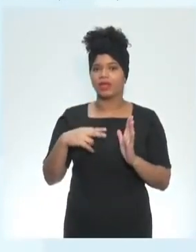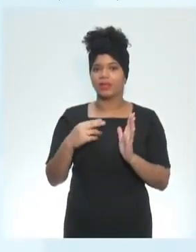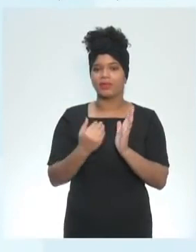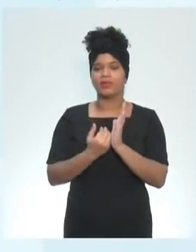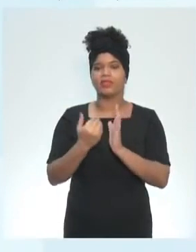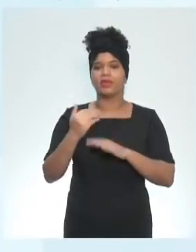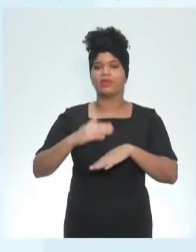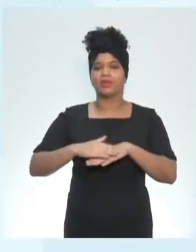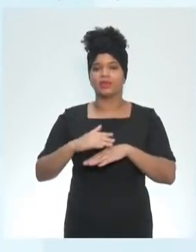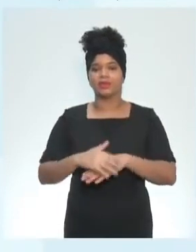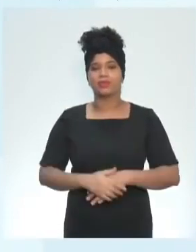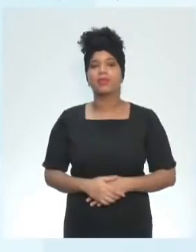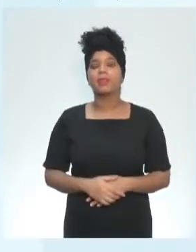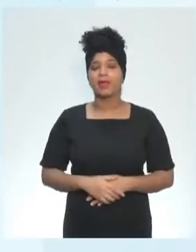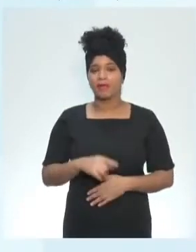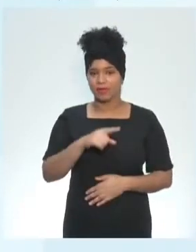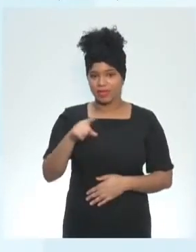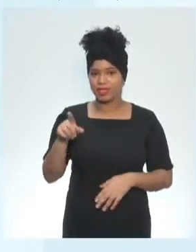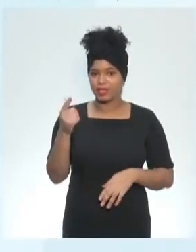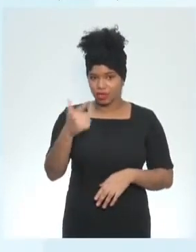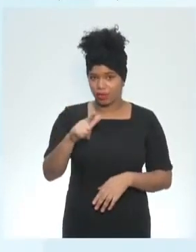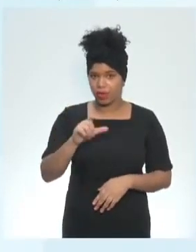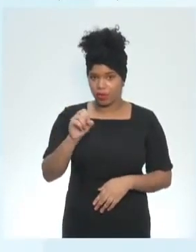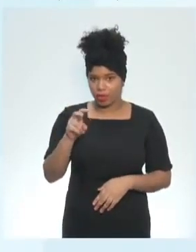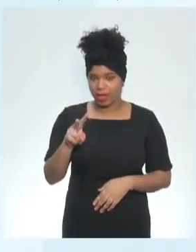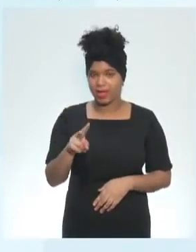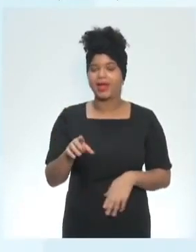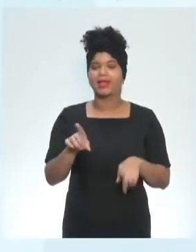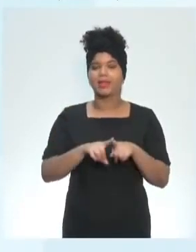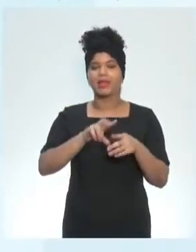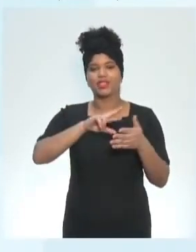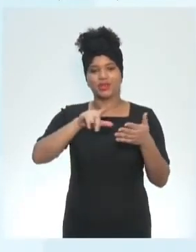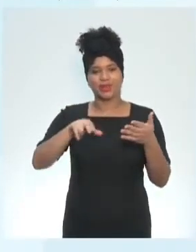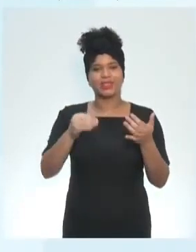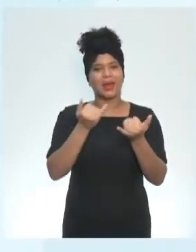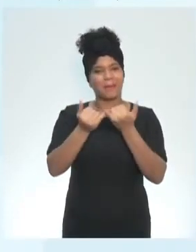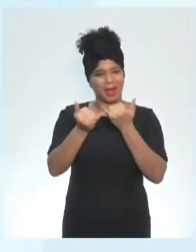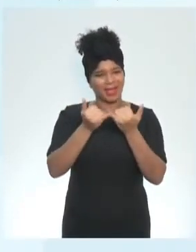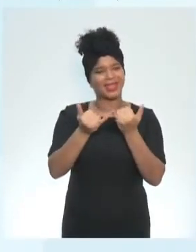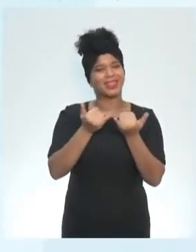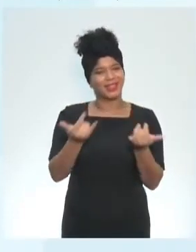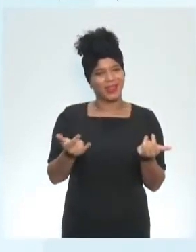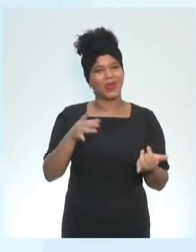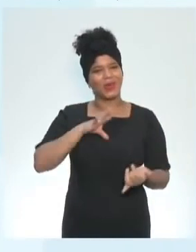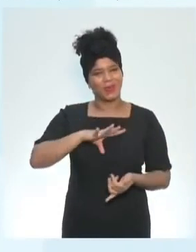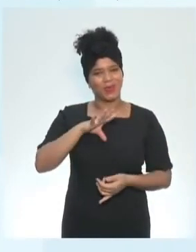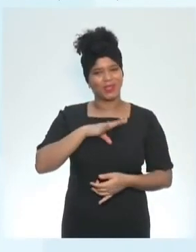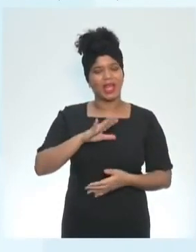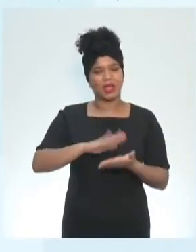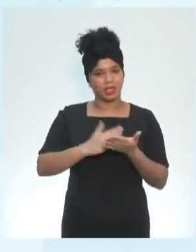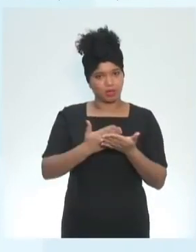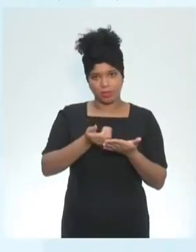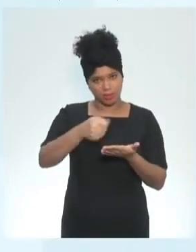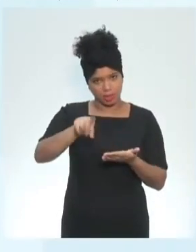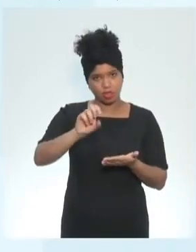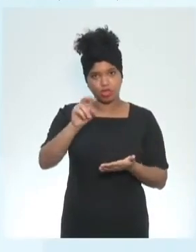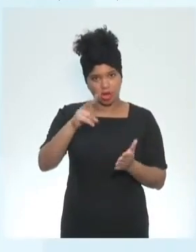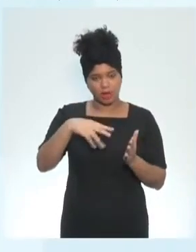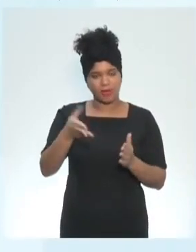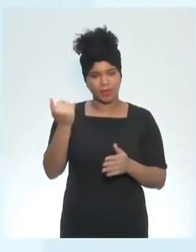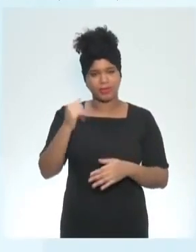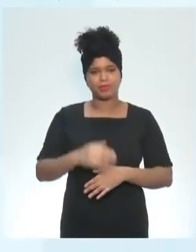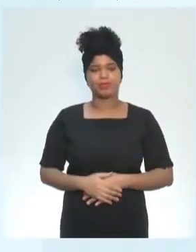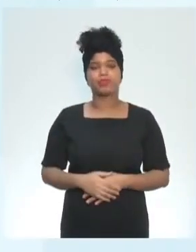para pegar a pronúncia eles até têm lá e muitas as coisas estão aí são parecidas com o português Então nesse momento sem a tradução só leitura